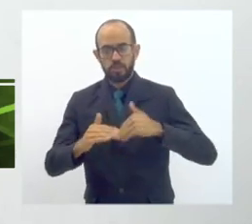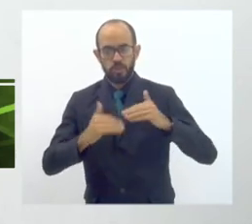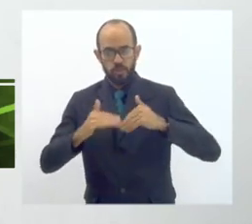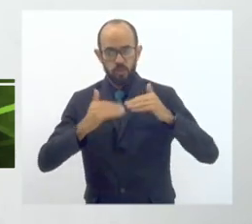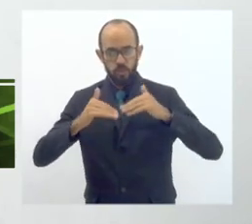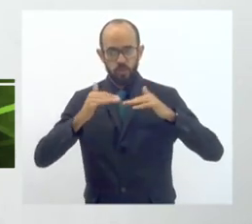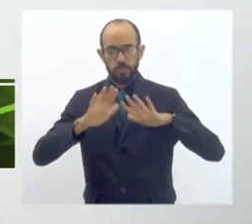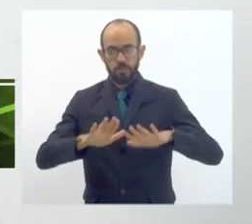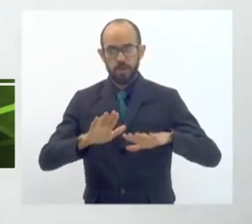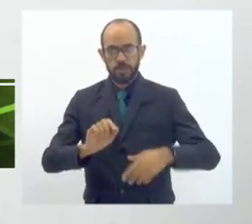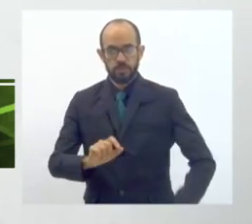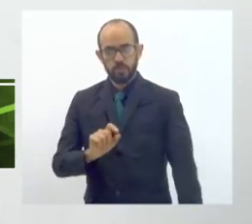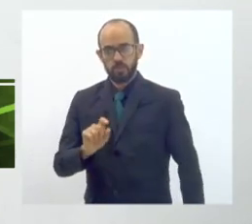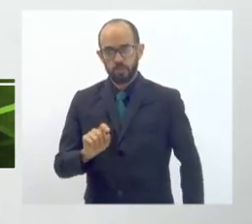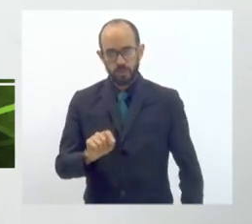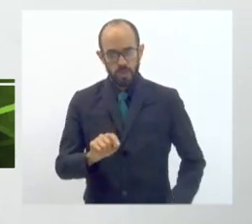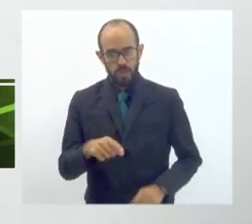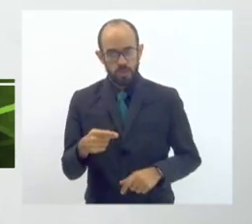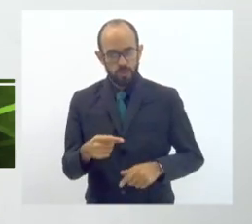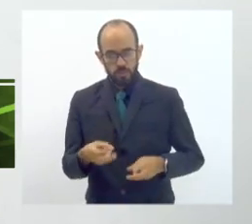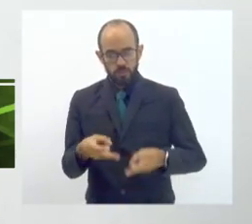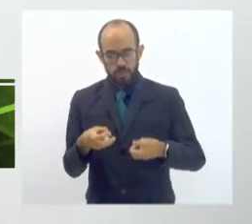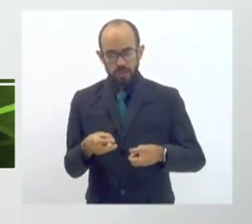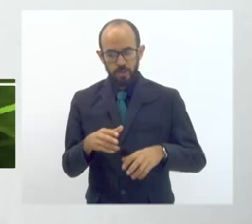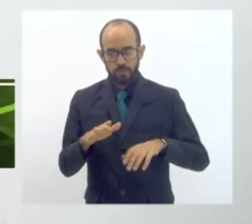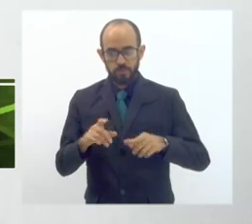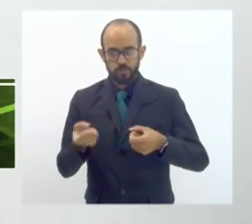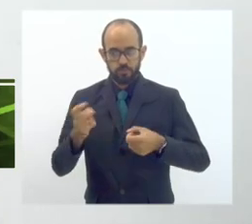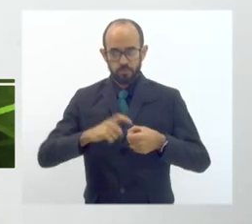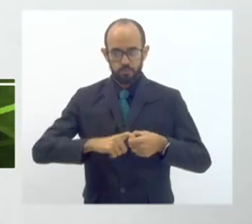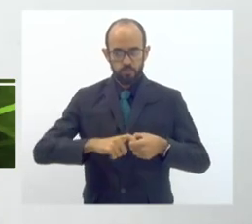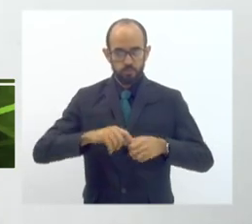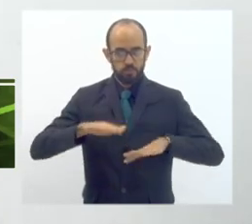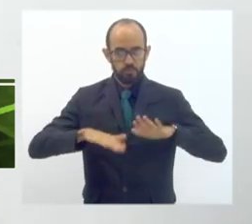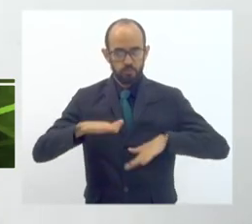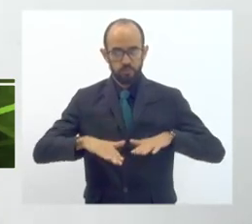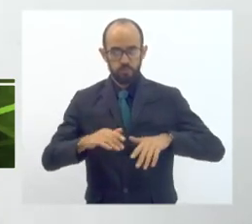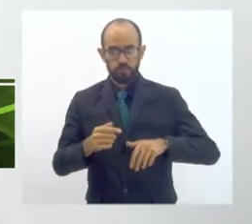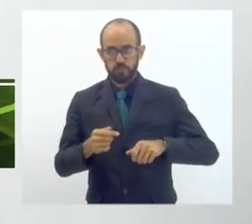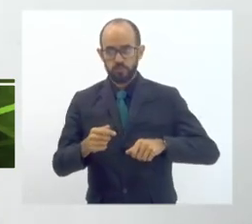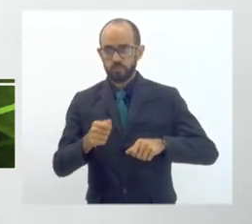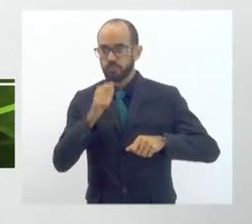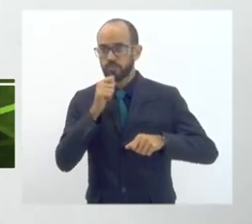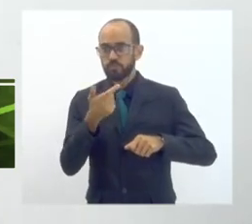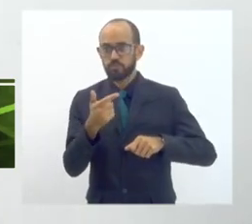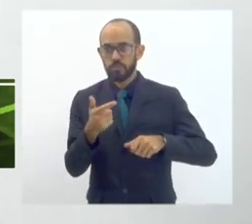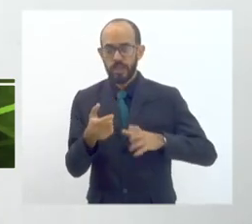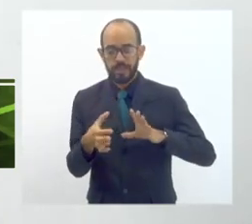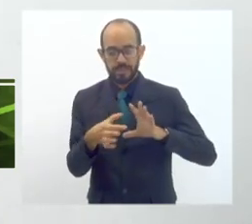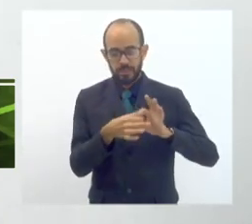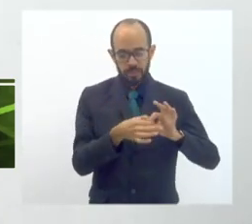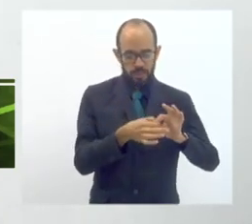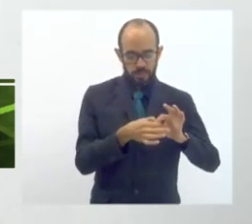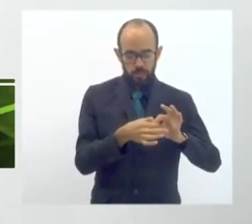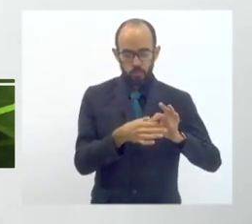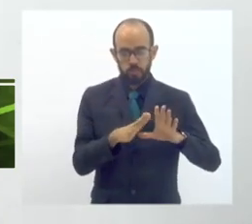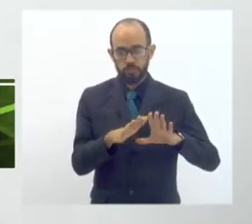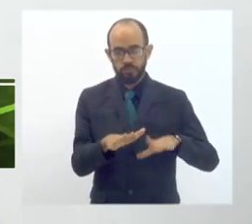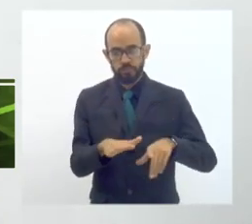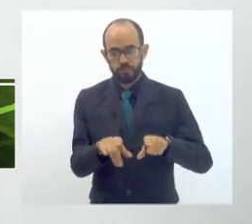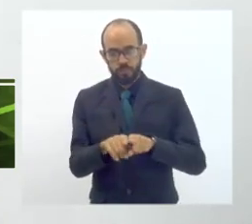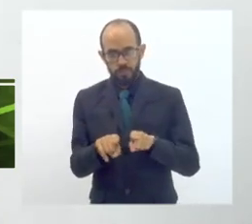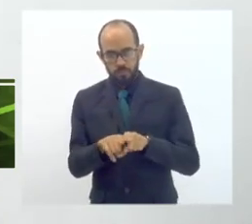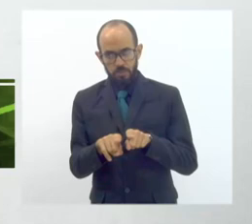e a gente vê que os consórcios, muitas vezes, não têm essa integração. E o